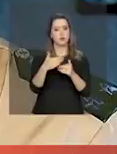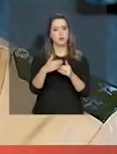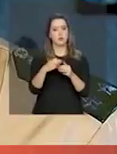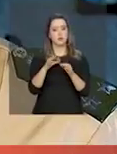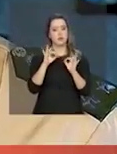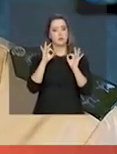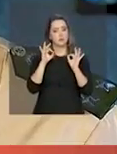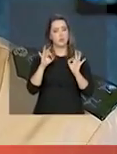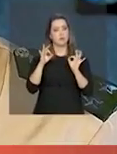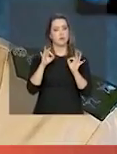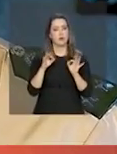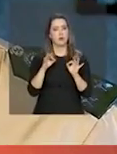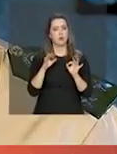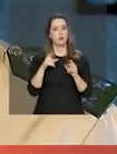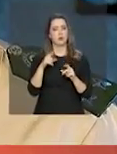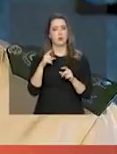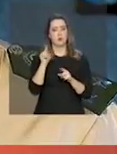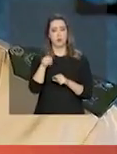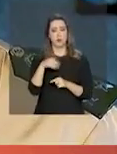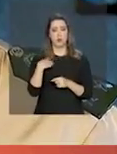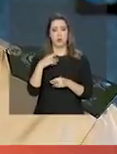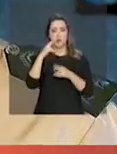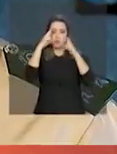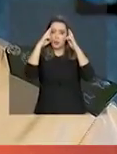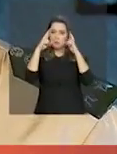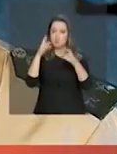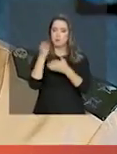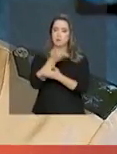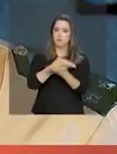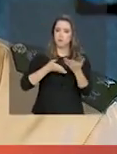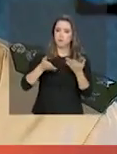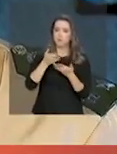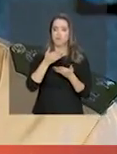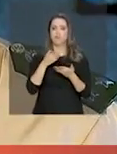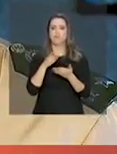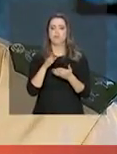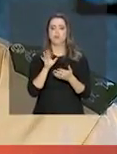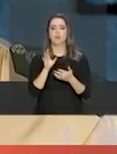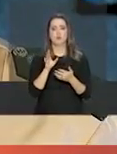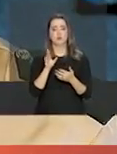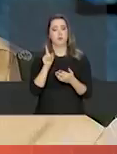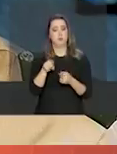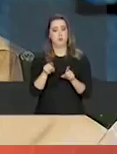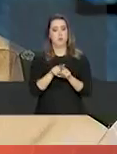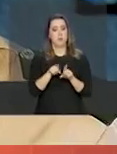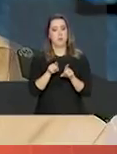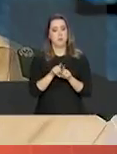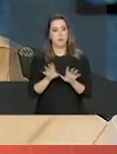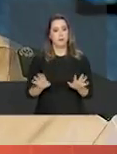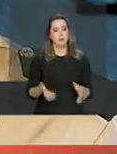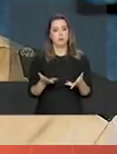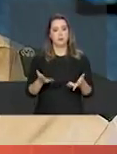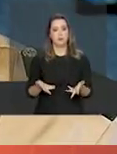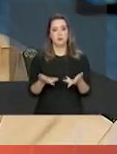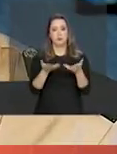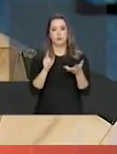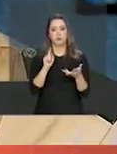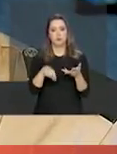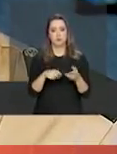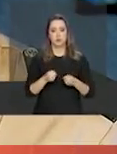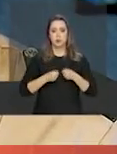desenvolver respeito ao próximo, tolerância e despertar nela de que